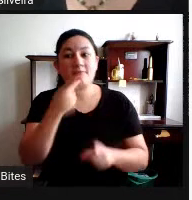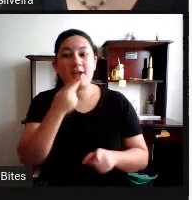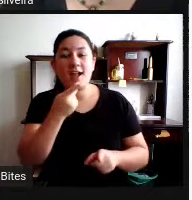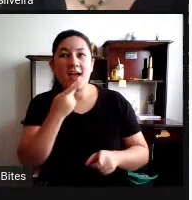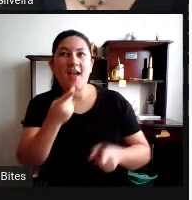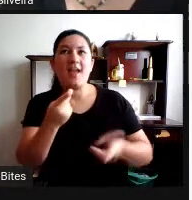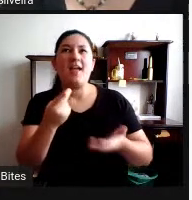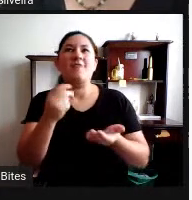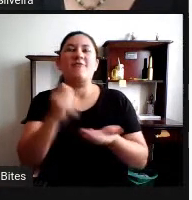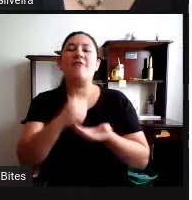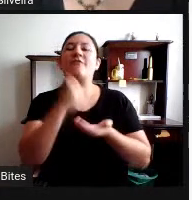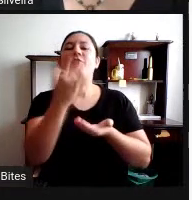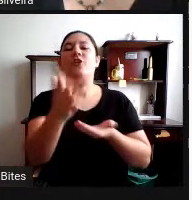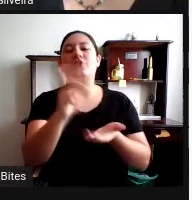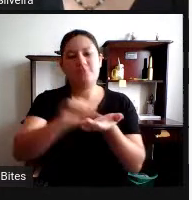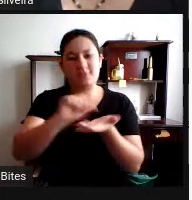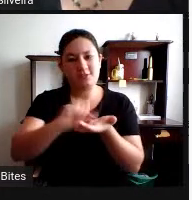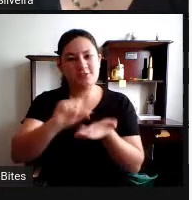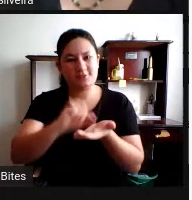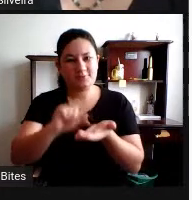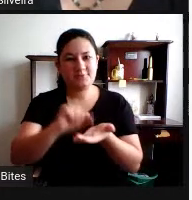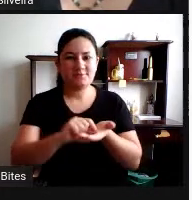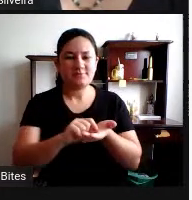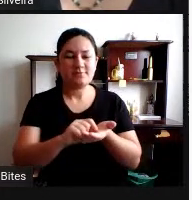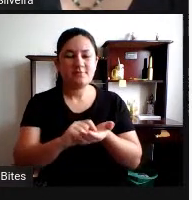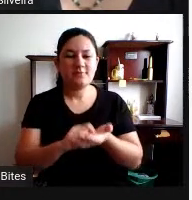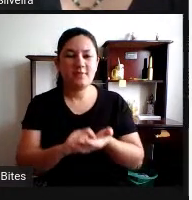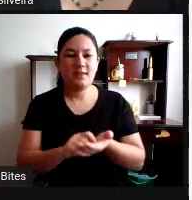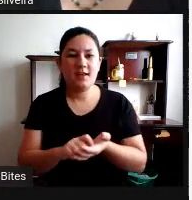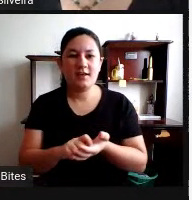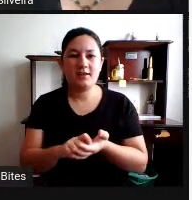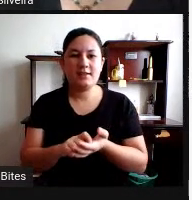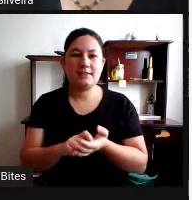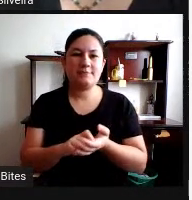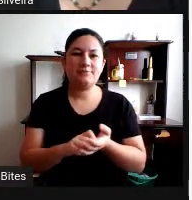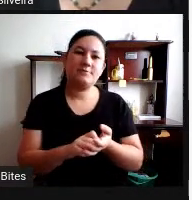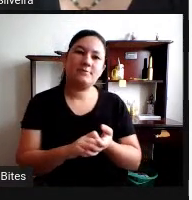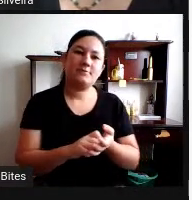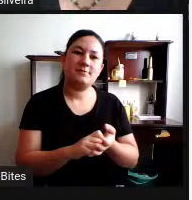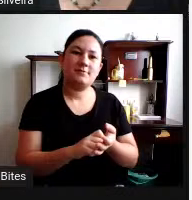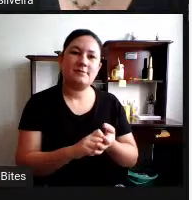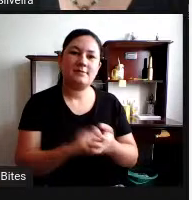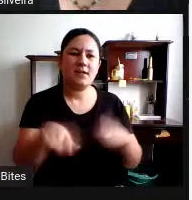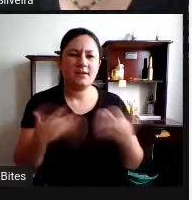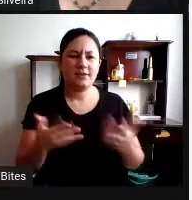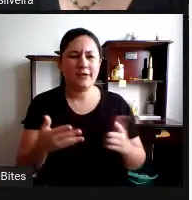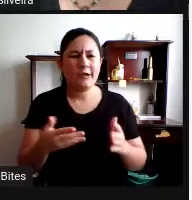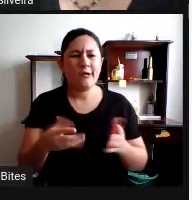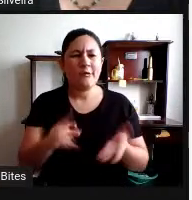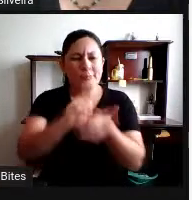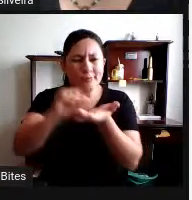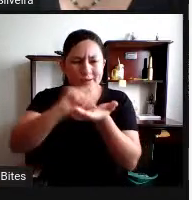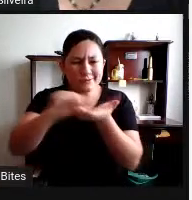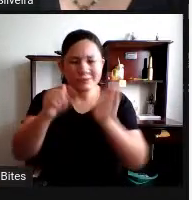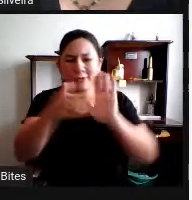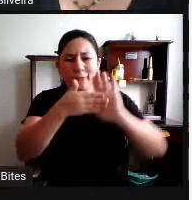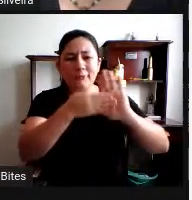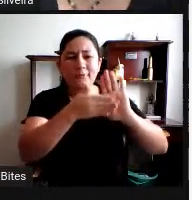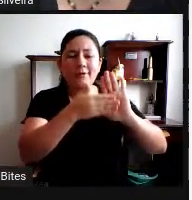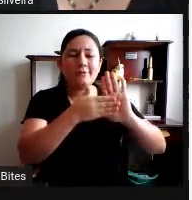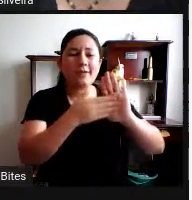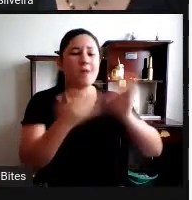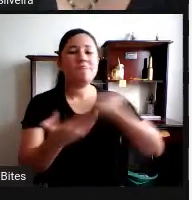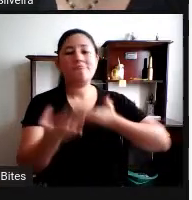depois do artigo, e, fundamentalmente, ele é uma proposta de conversa com